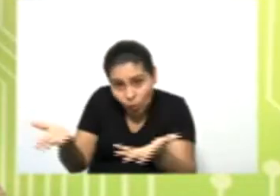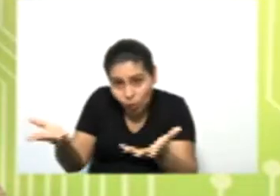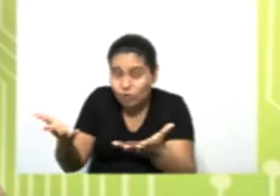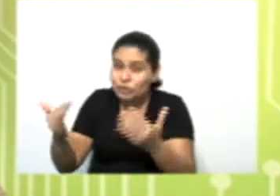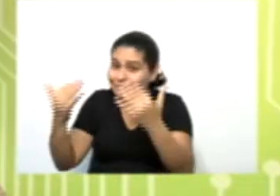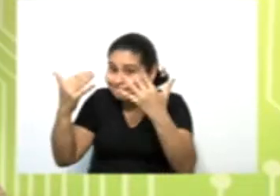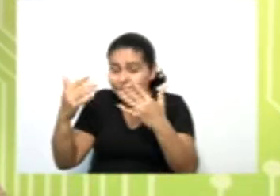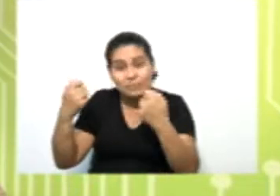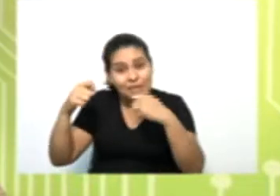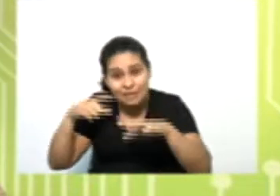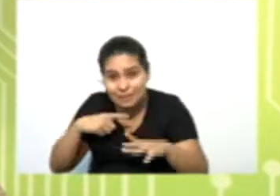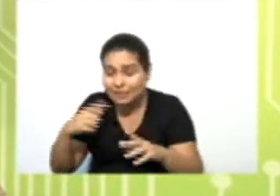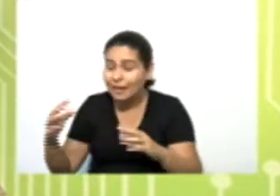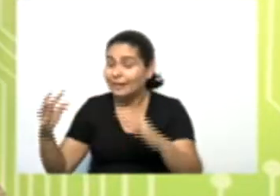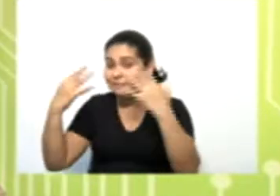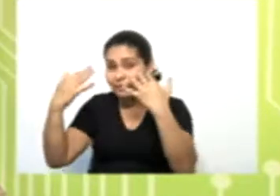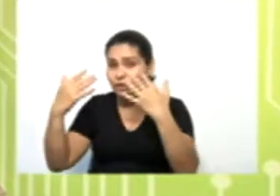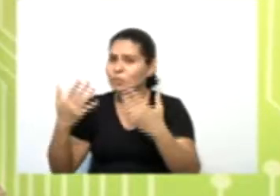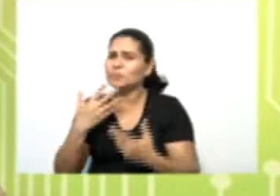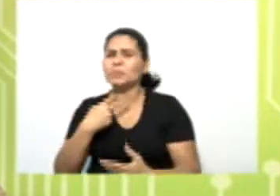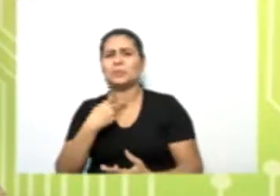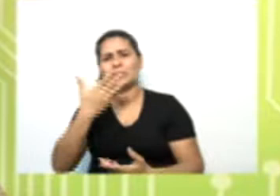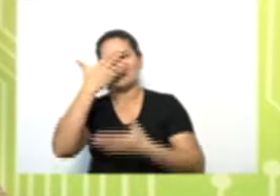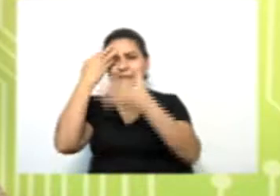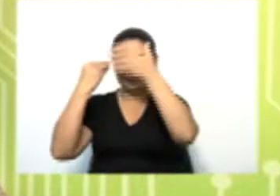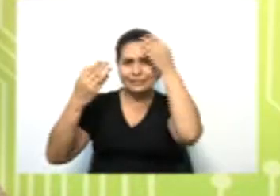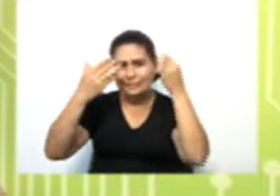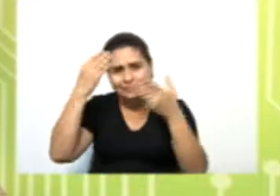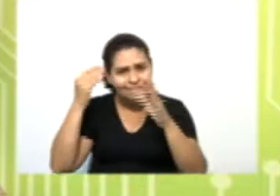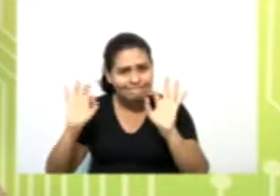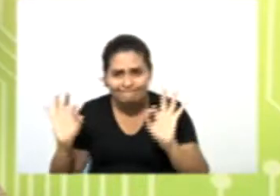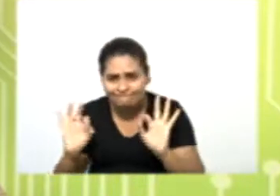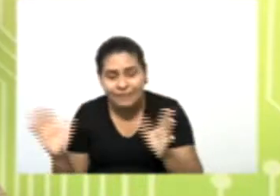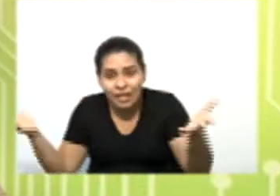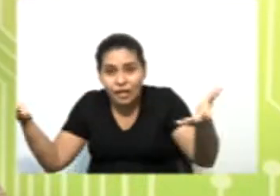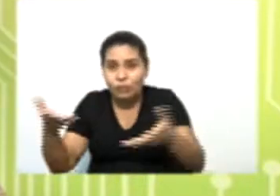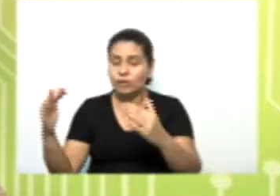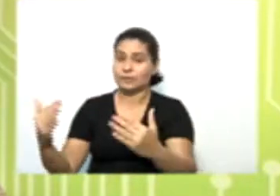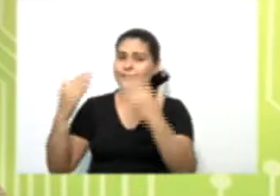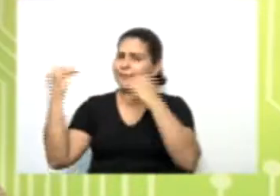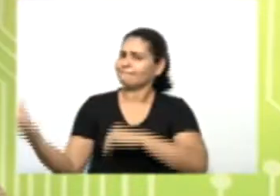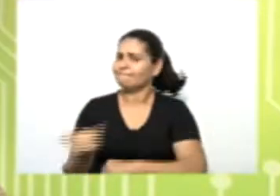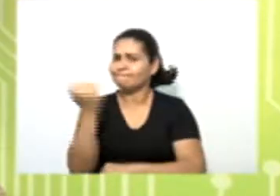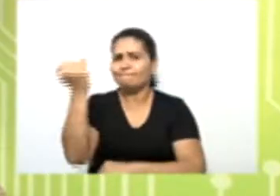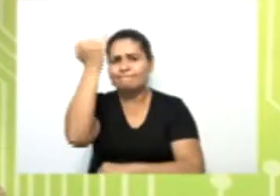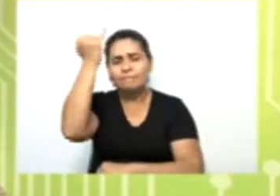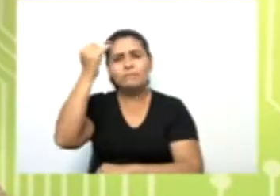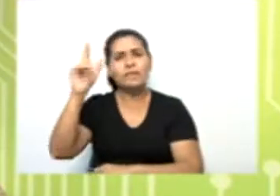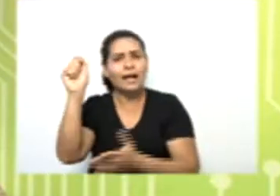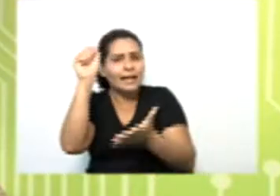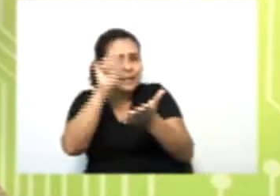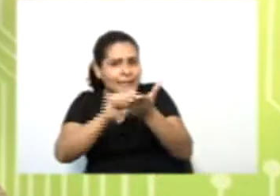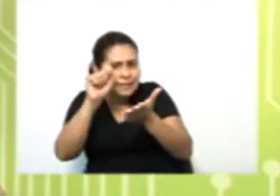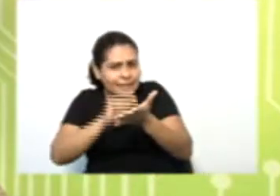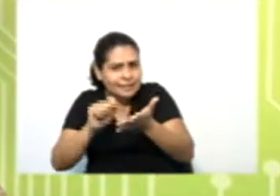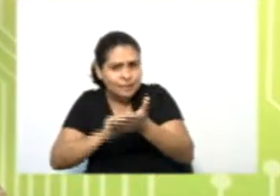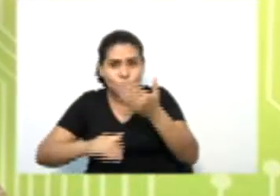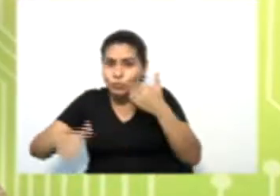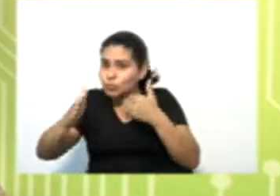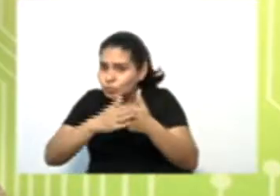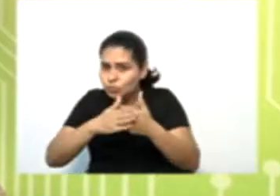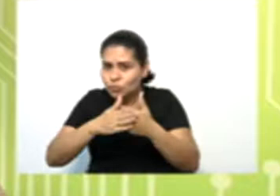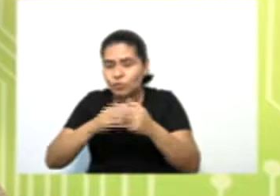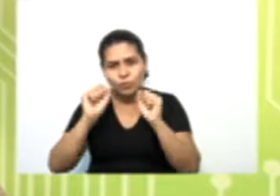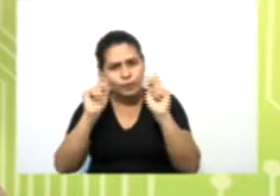já passou. Você não pode ter esquecido essas coisas, tá certo? Então, é muito importante anotar as coisas,